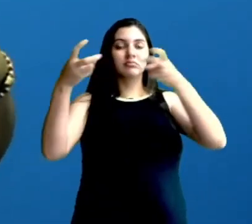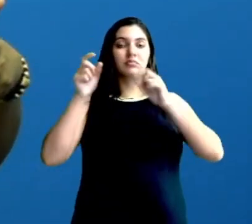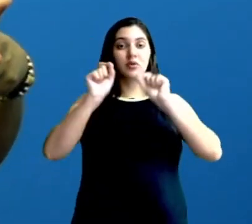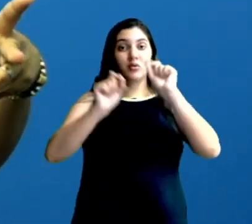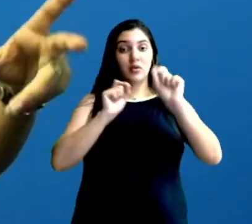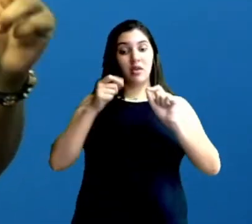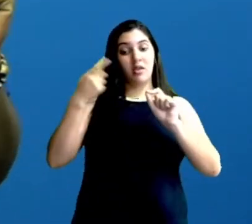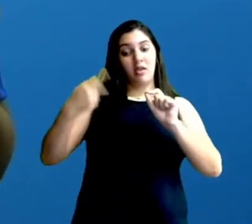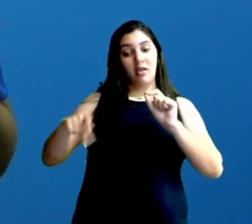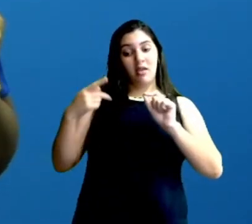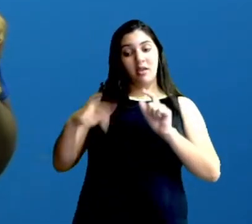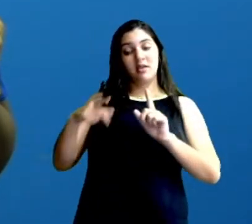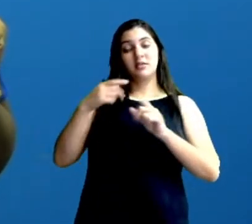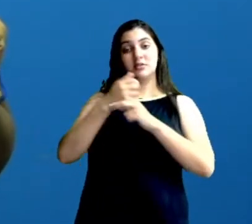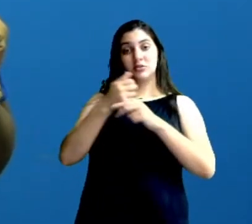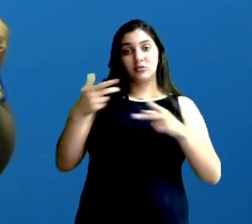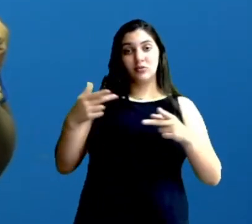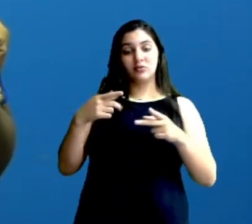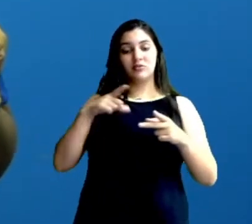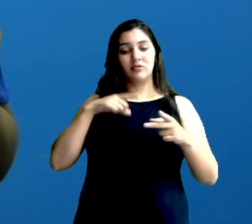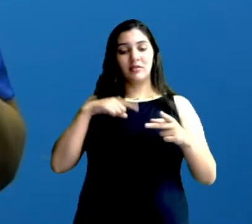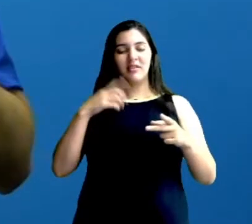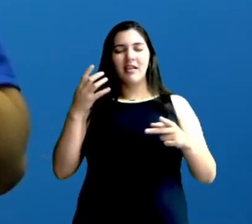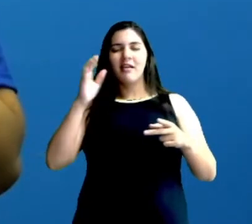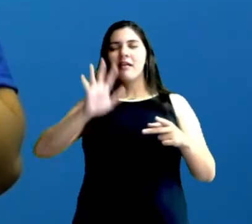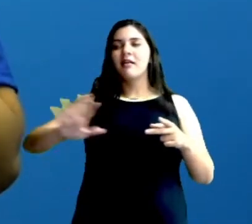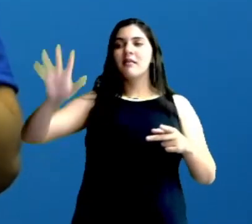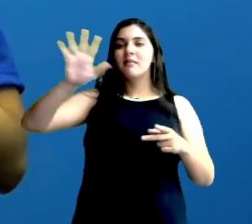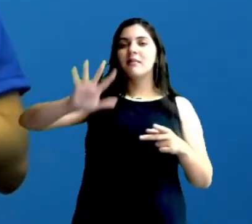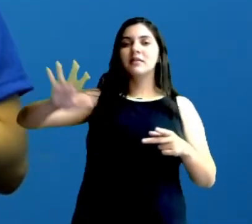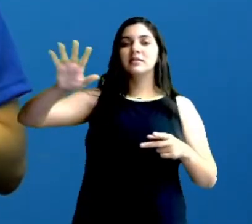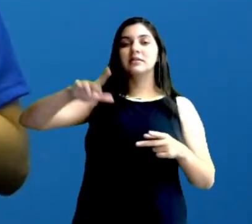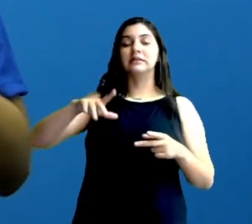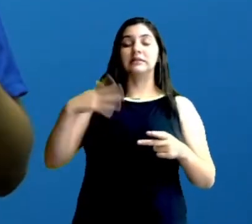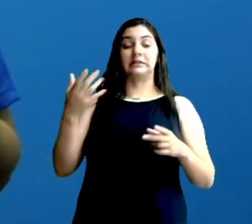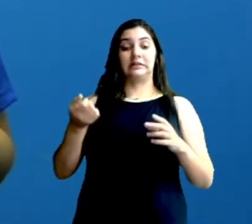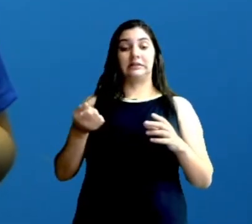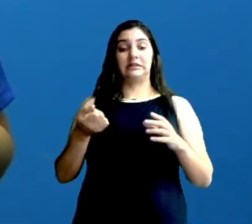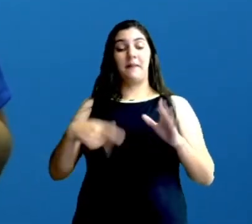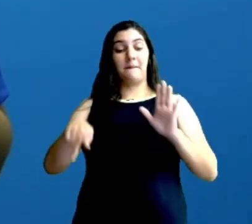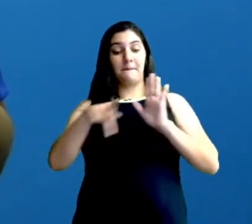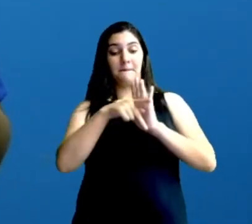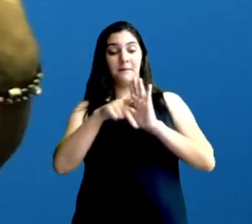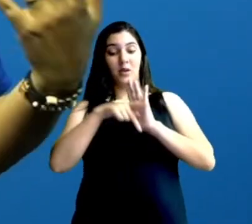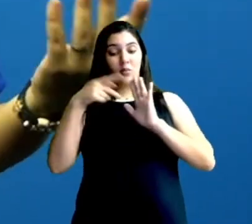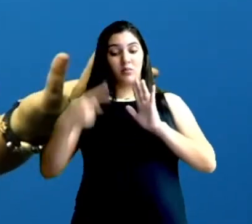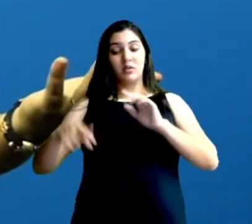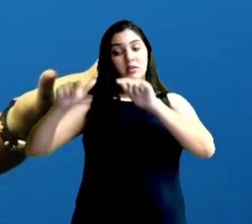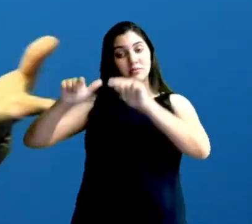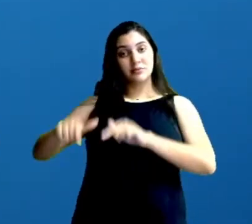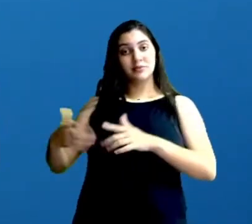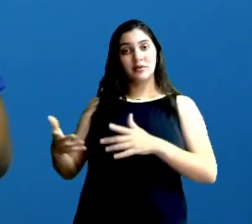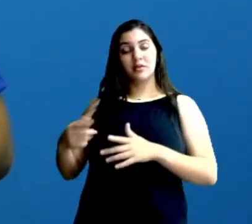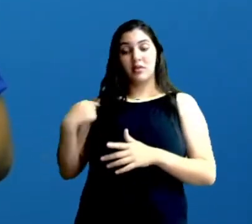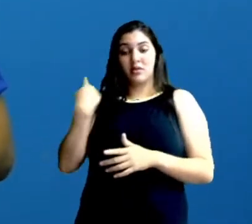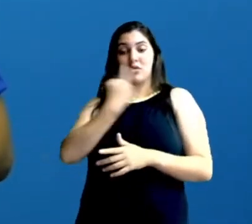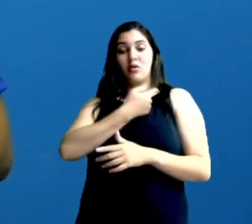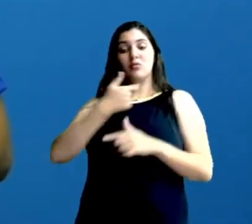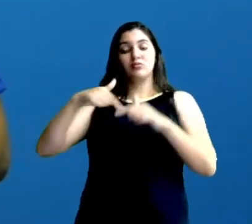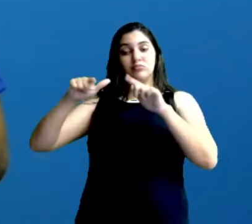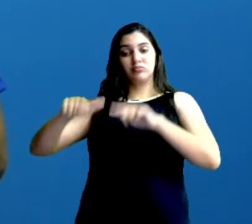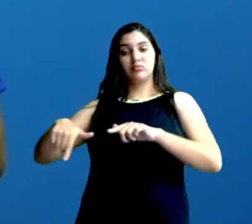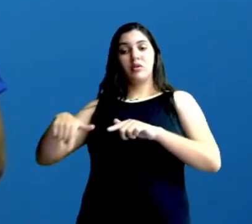esses elementos, né, que compõem a paisagem, ele também é específico dessa região, né? Então aqui na nossa